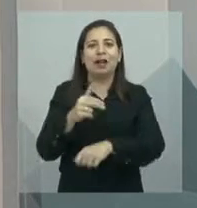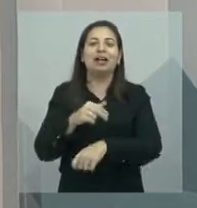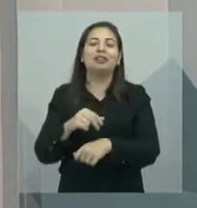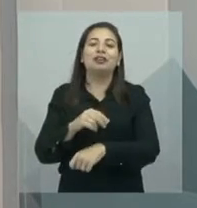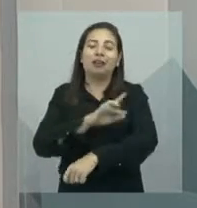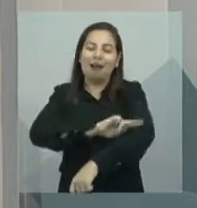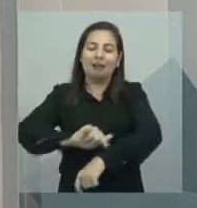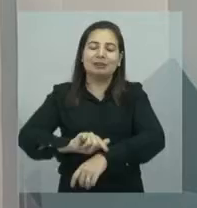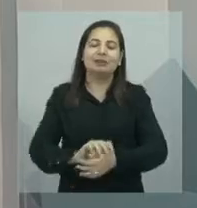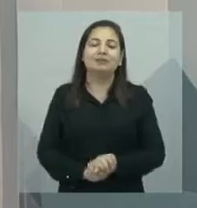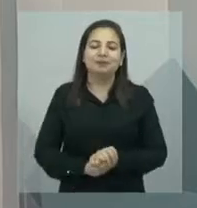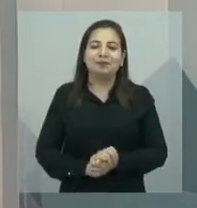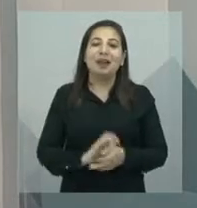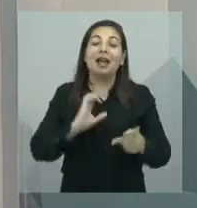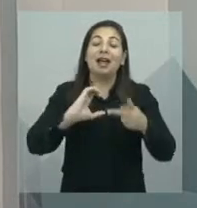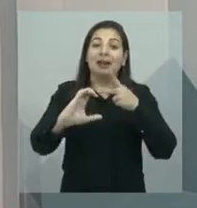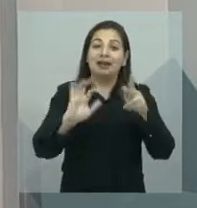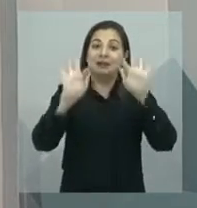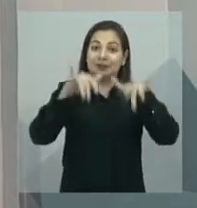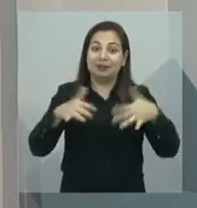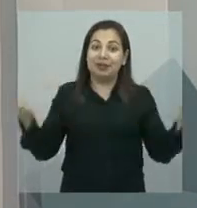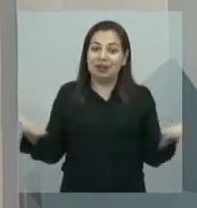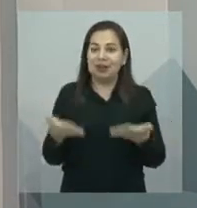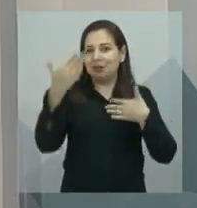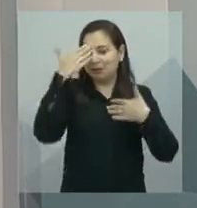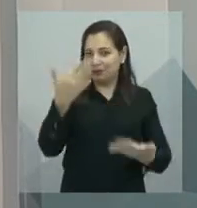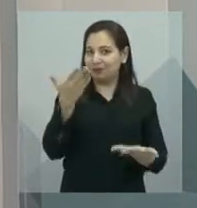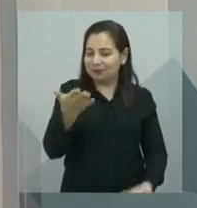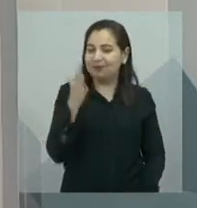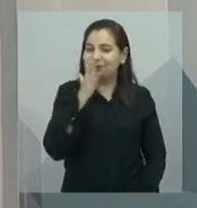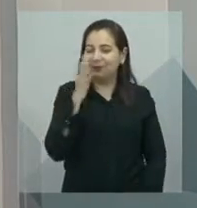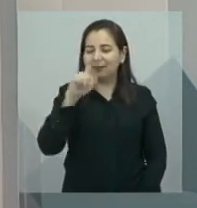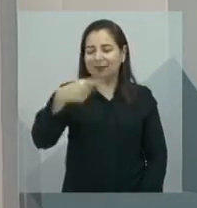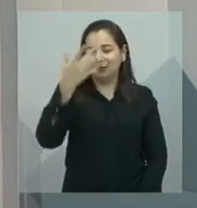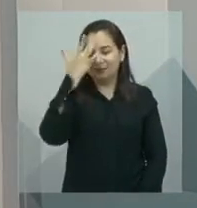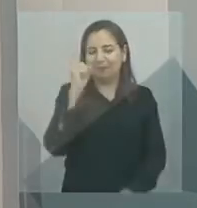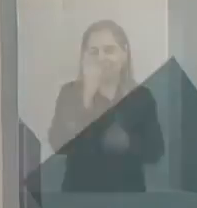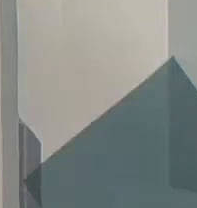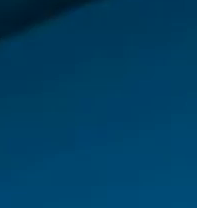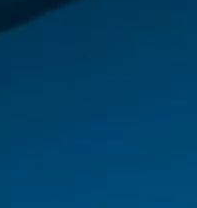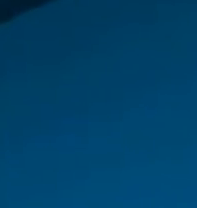da cidade termina aqui. Obrigado pela sua companhia e até amanhã.